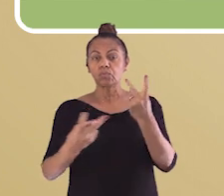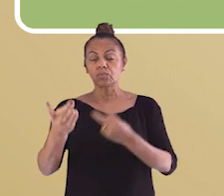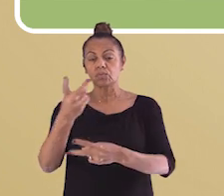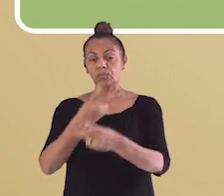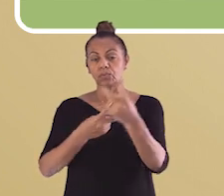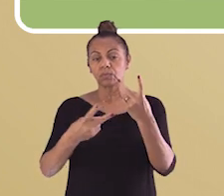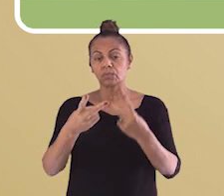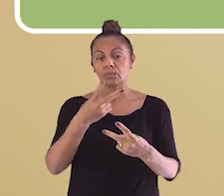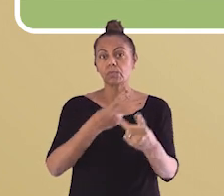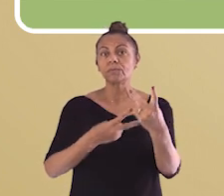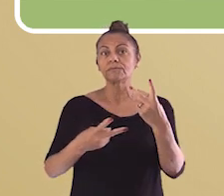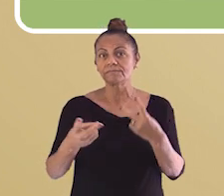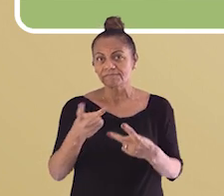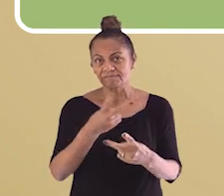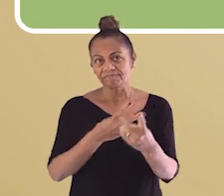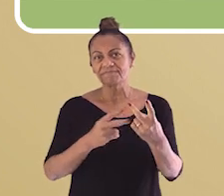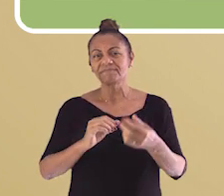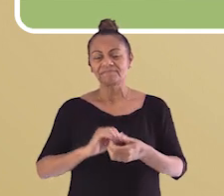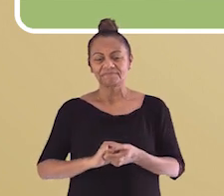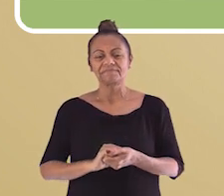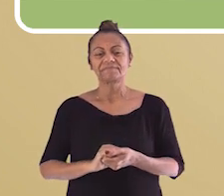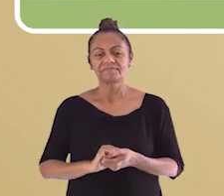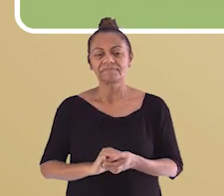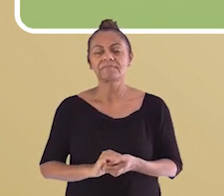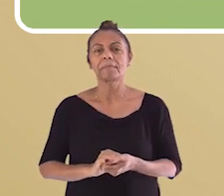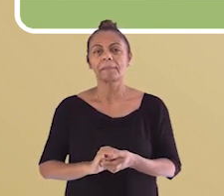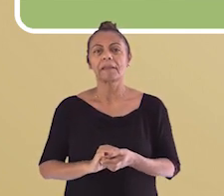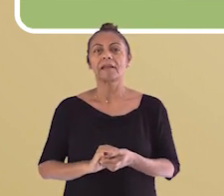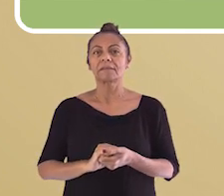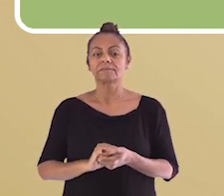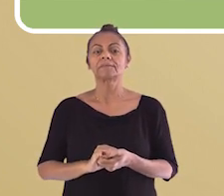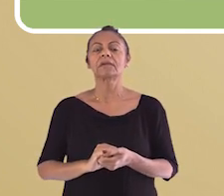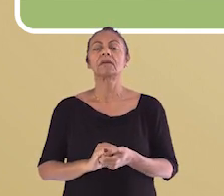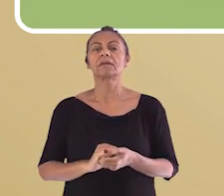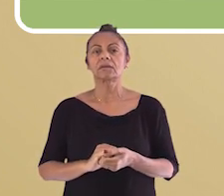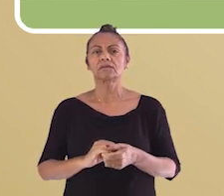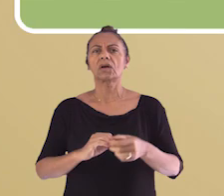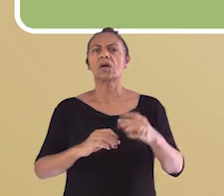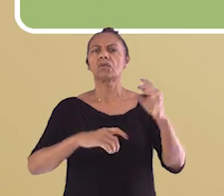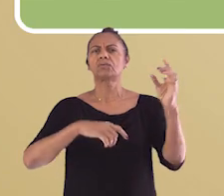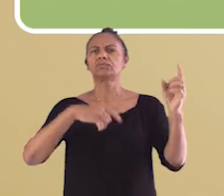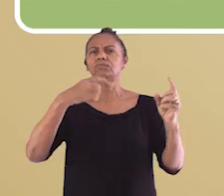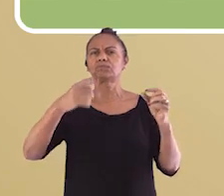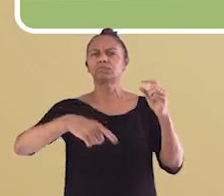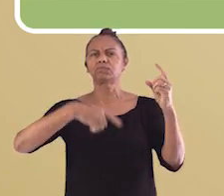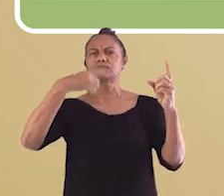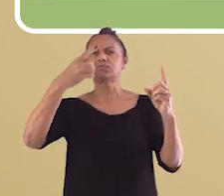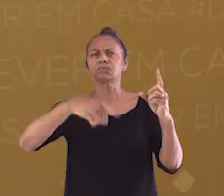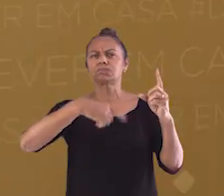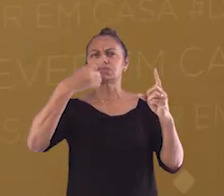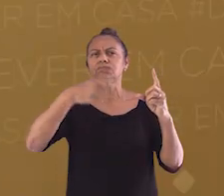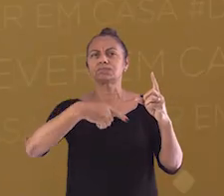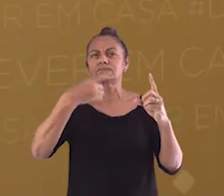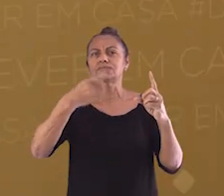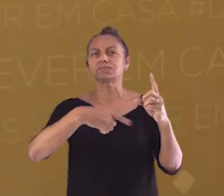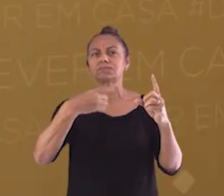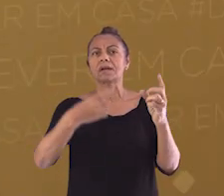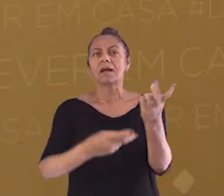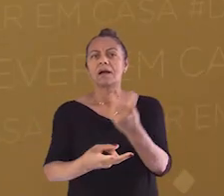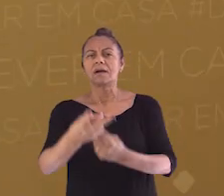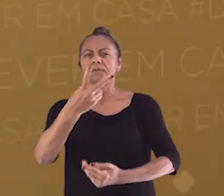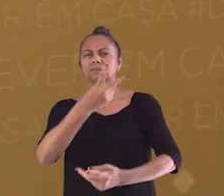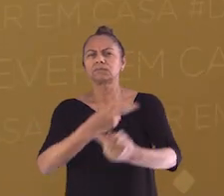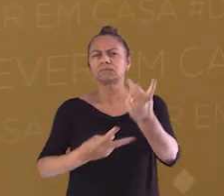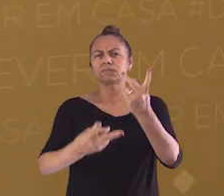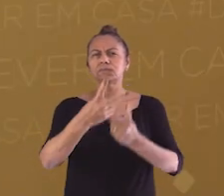eólica, eles captam a energia do vento, que é gerada através dos movimentos dessas hélices. Fica